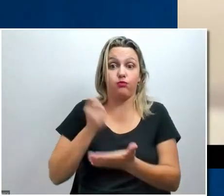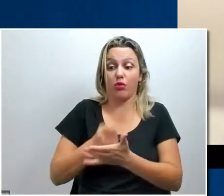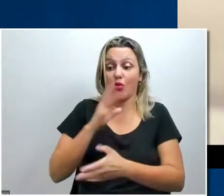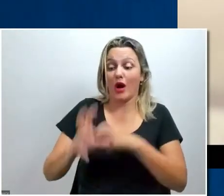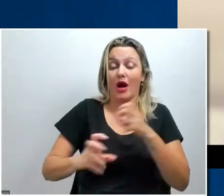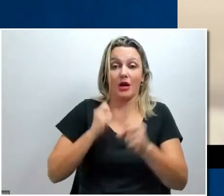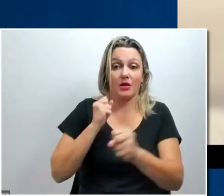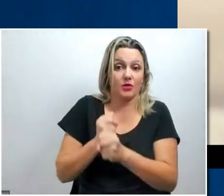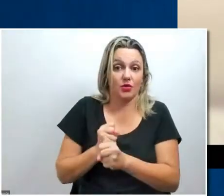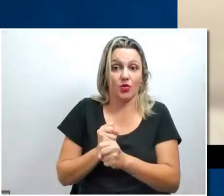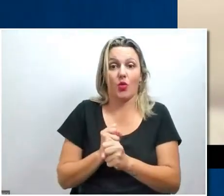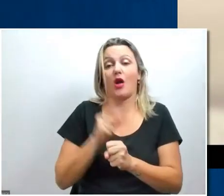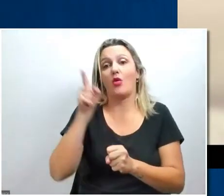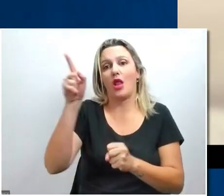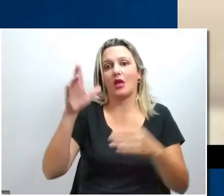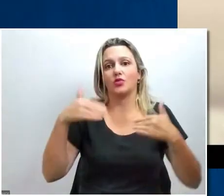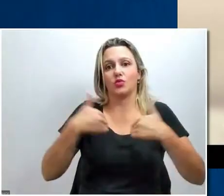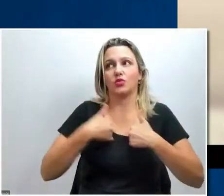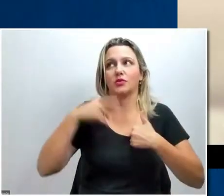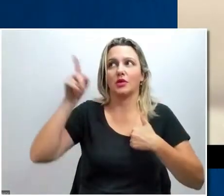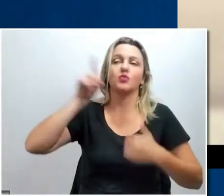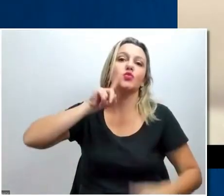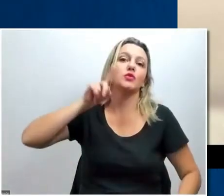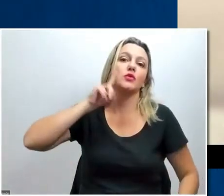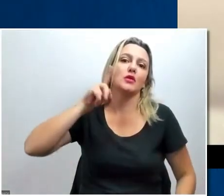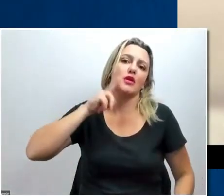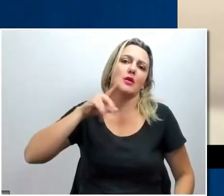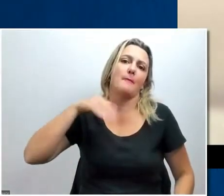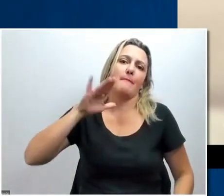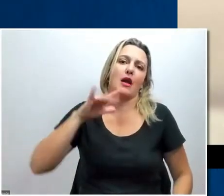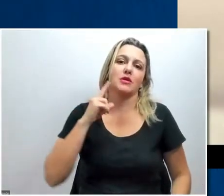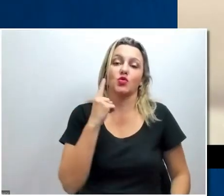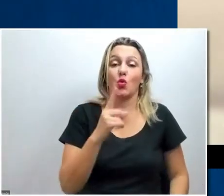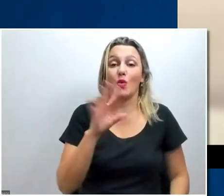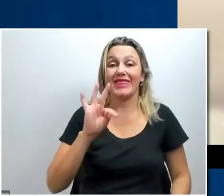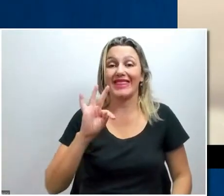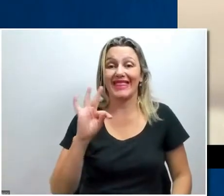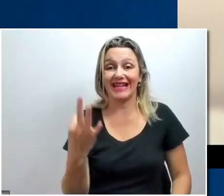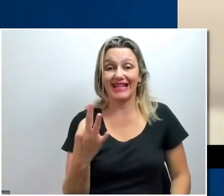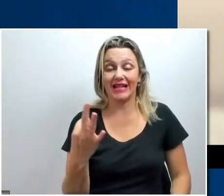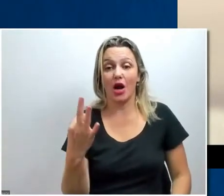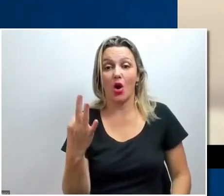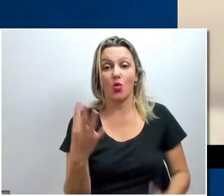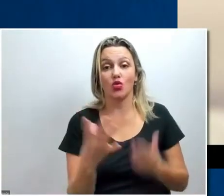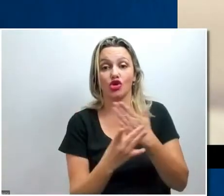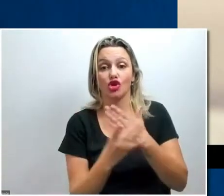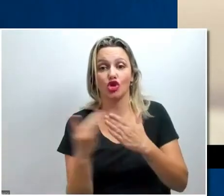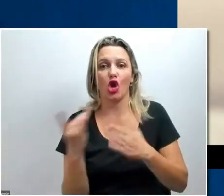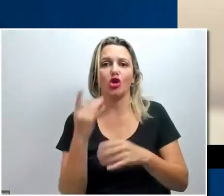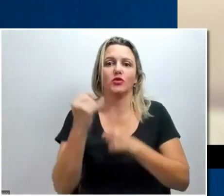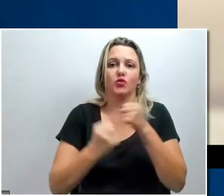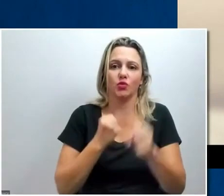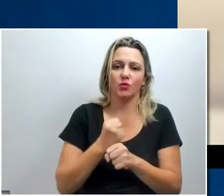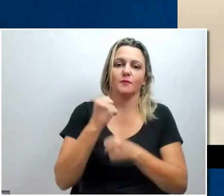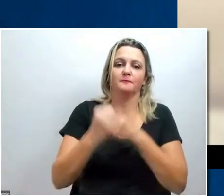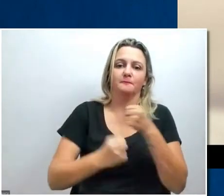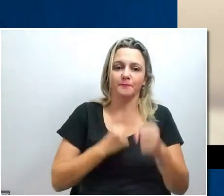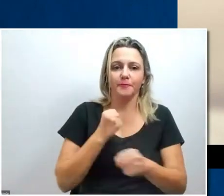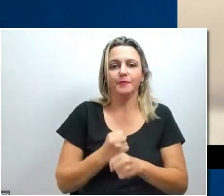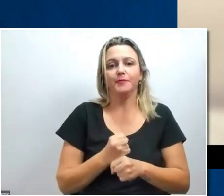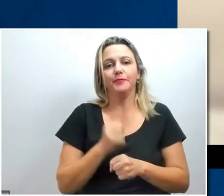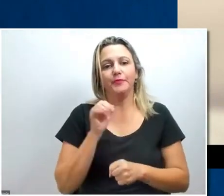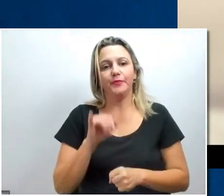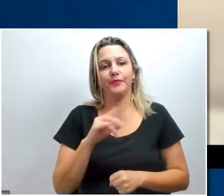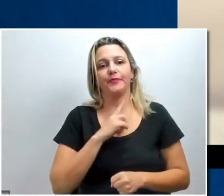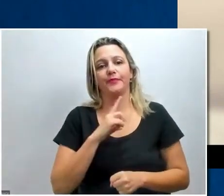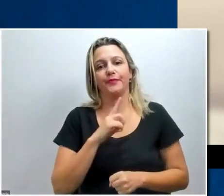autismo nos Estados Unidos será de um pouco mais de $1 trilhão todos os anos. Se nós passarmos isso para a